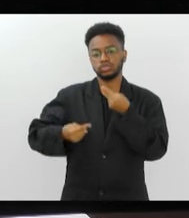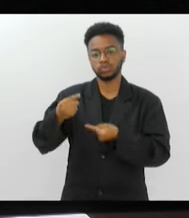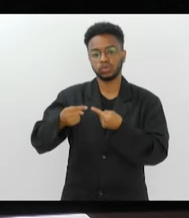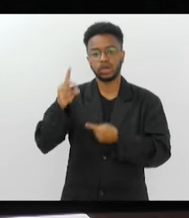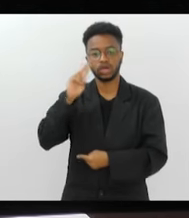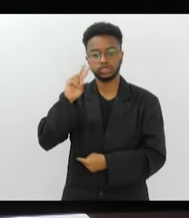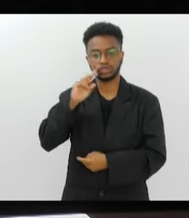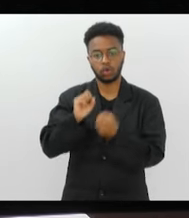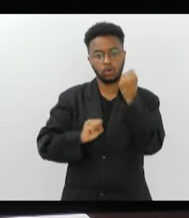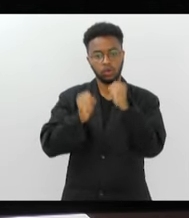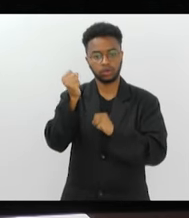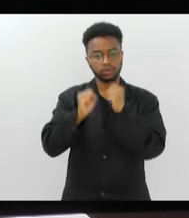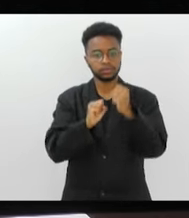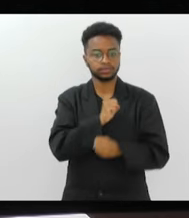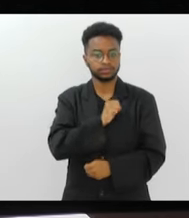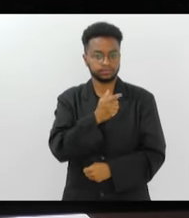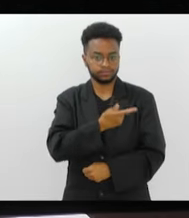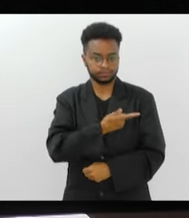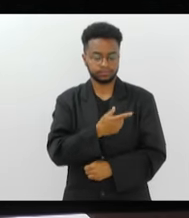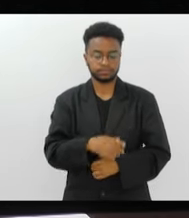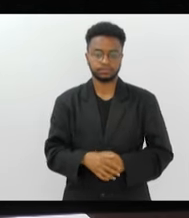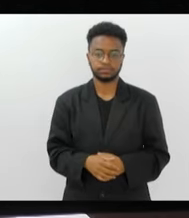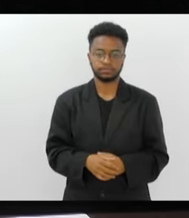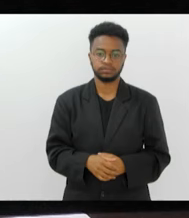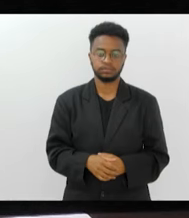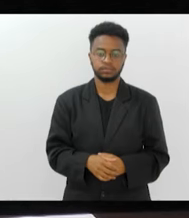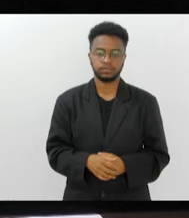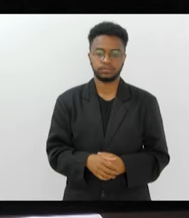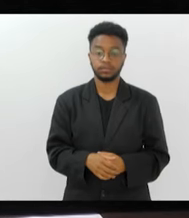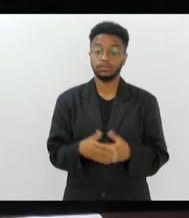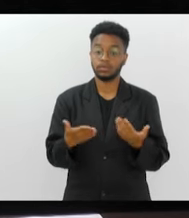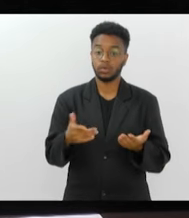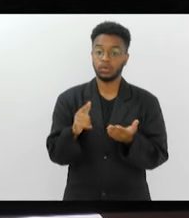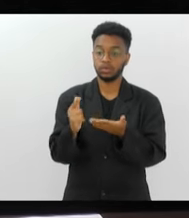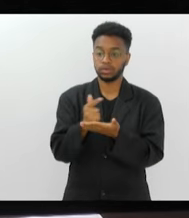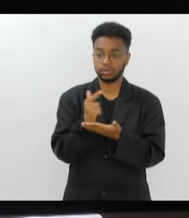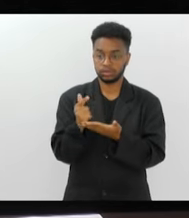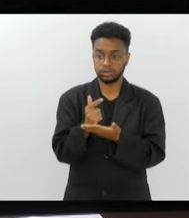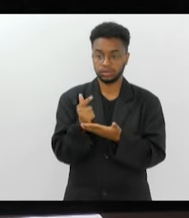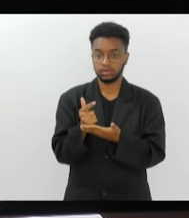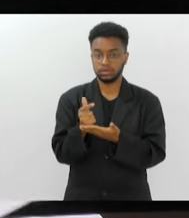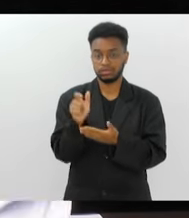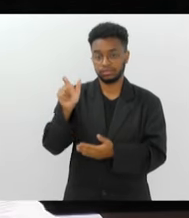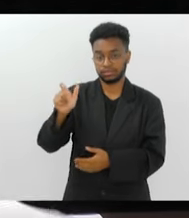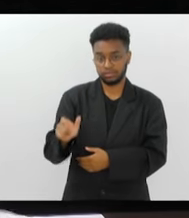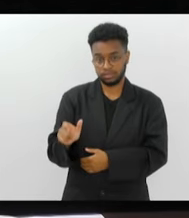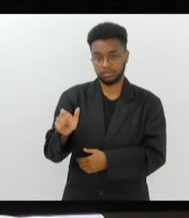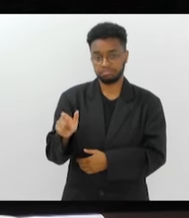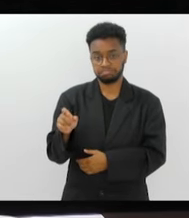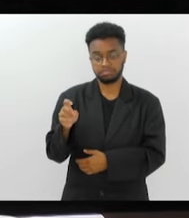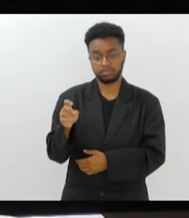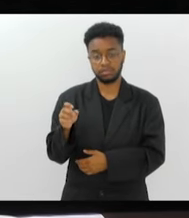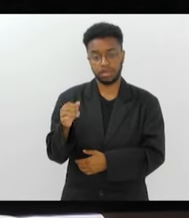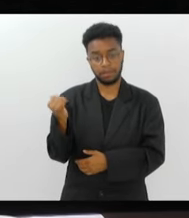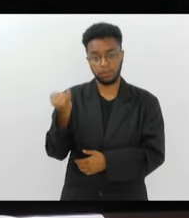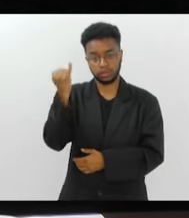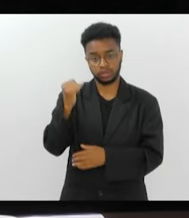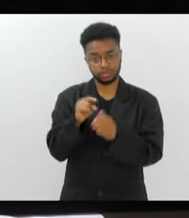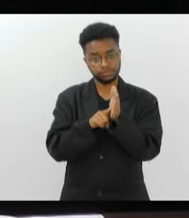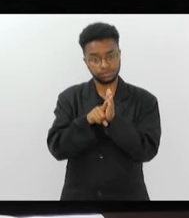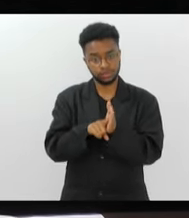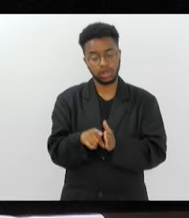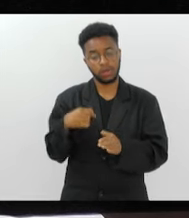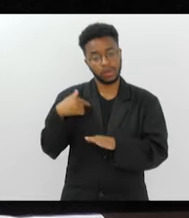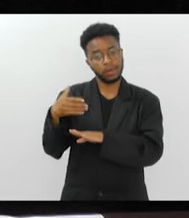da indústria de São Gonçalo. No livro, esse importante intelectual, o livro que tive a